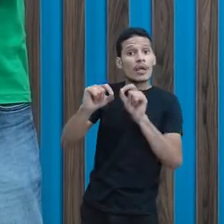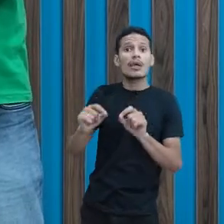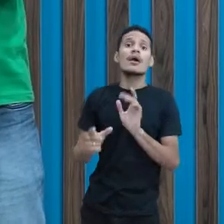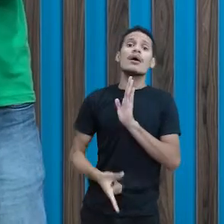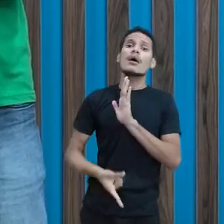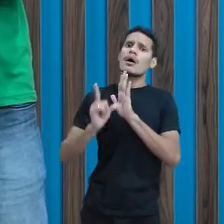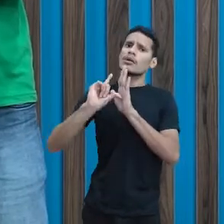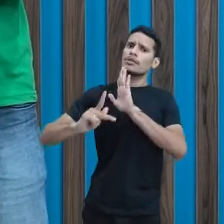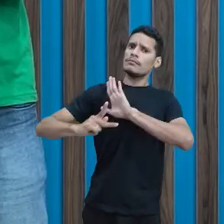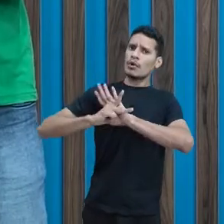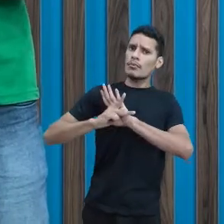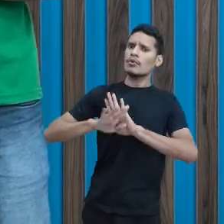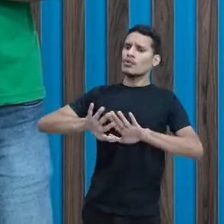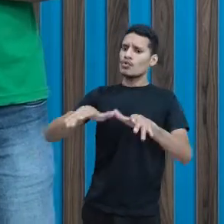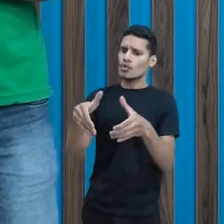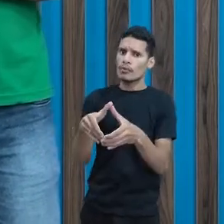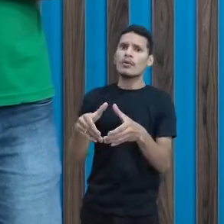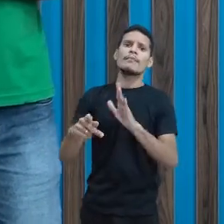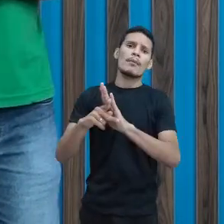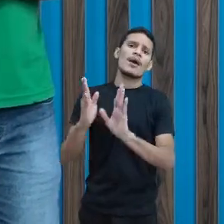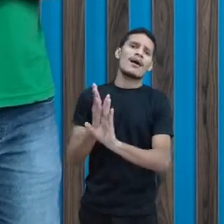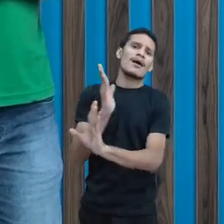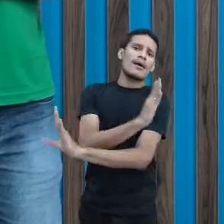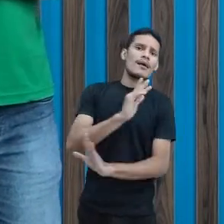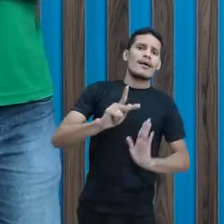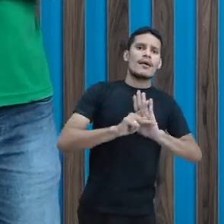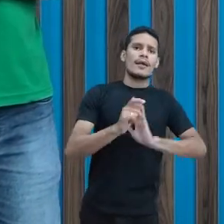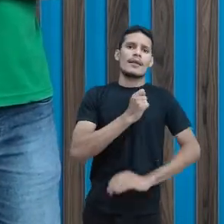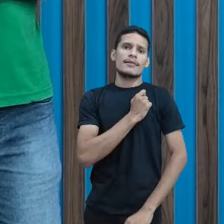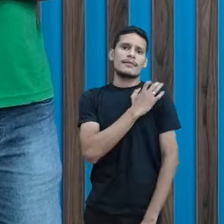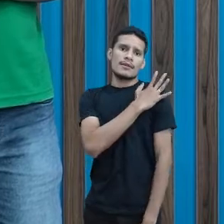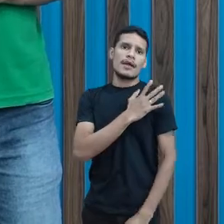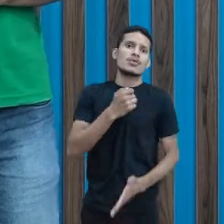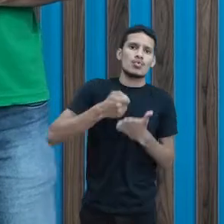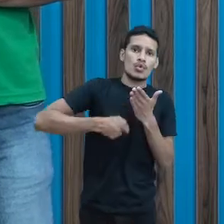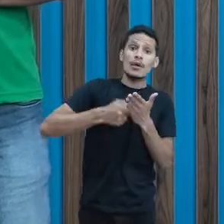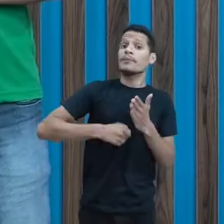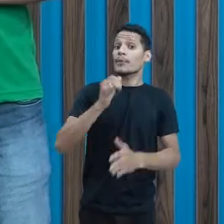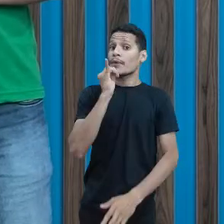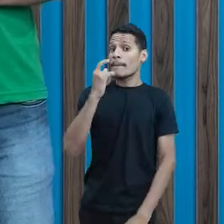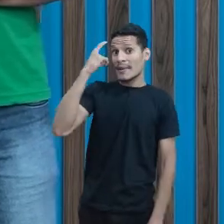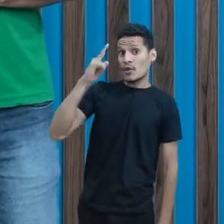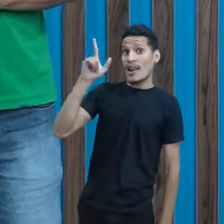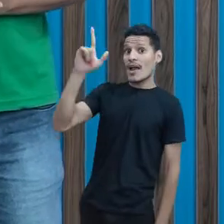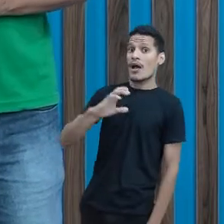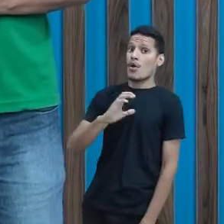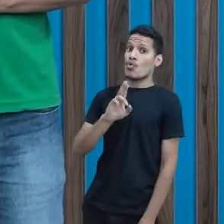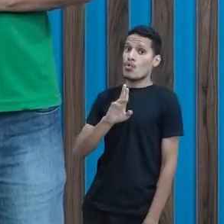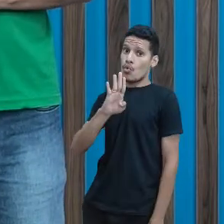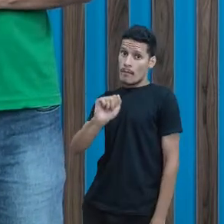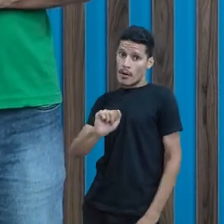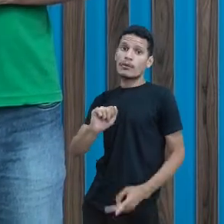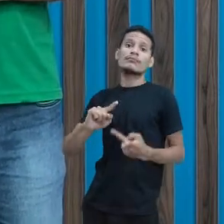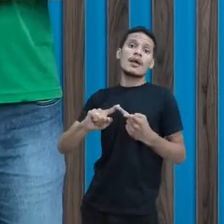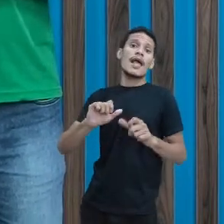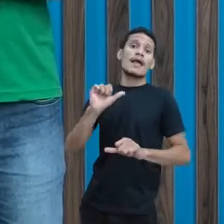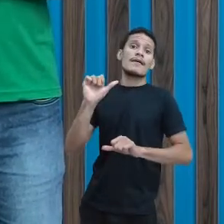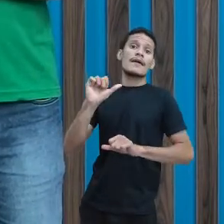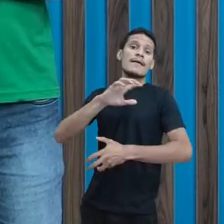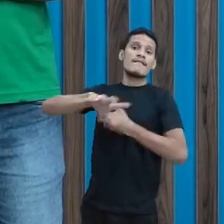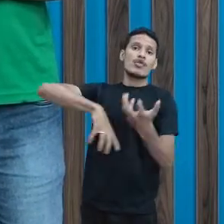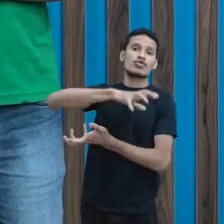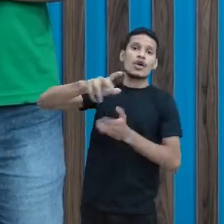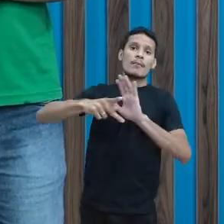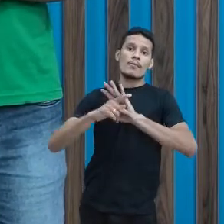antes mesmo da ditadura. Por exemplo, pensando no que aconteceu em Cuba, na Revolução Cubana